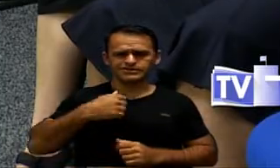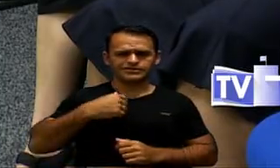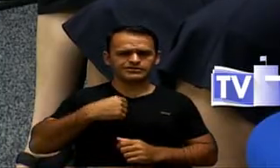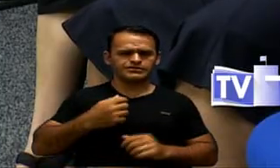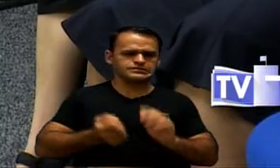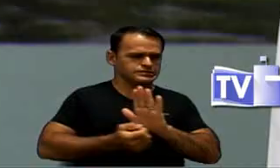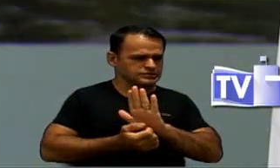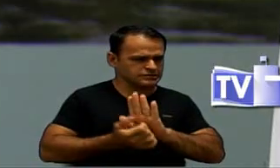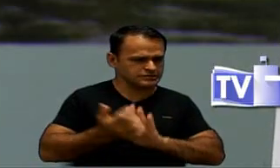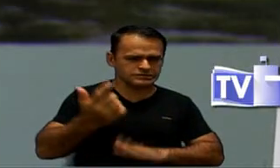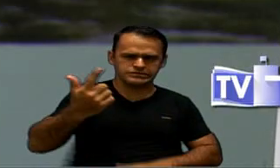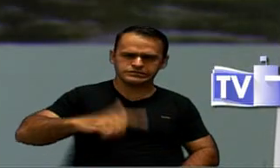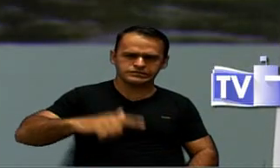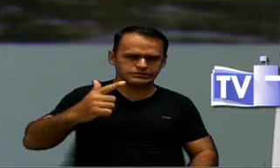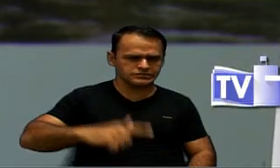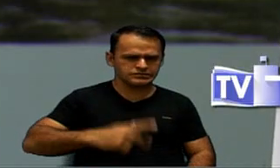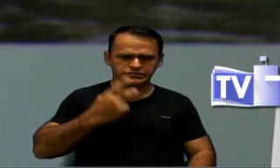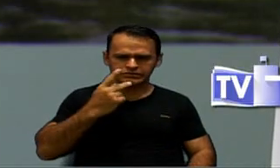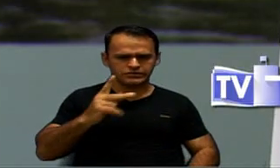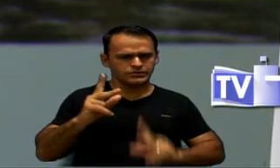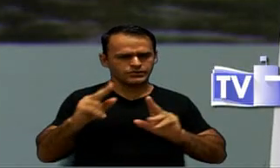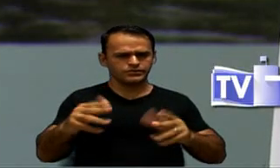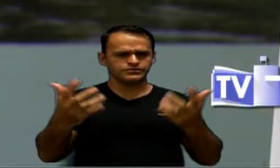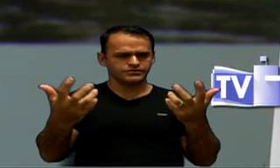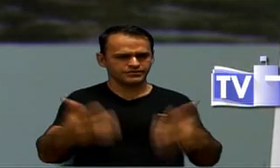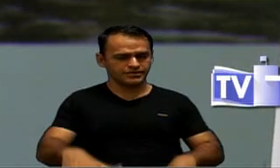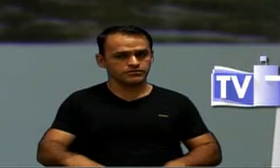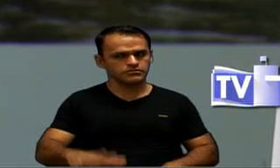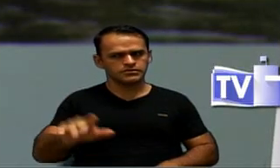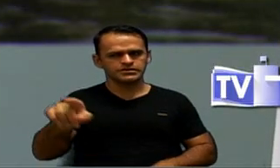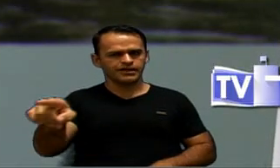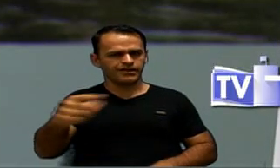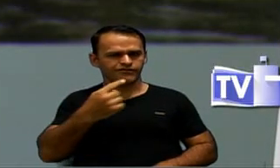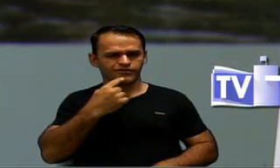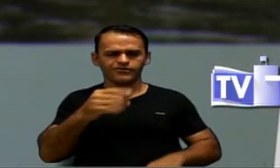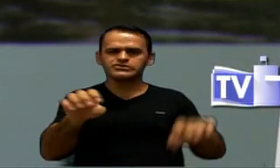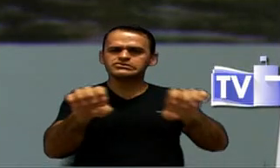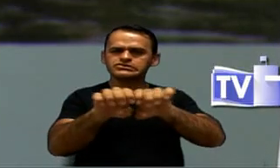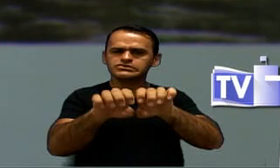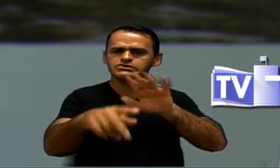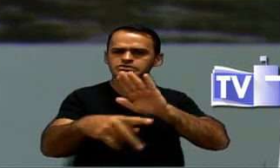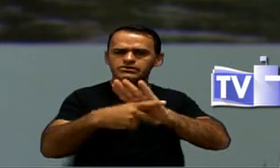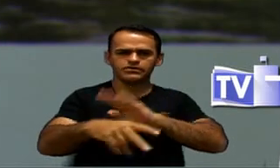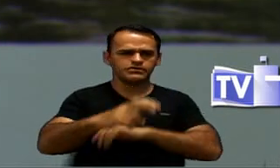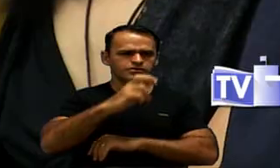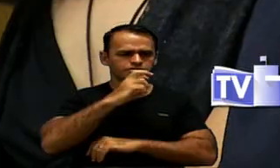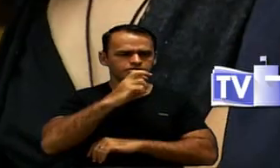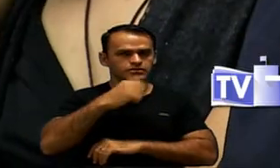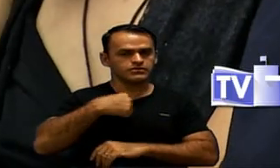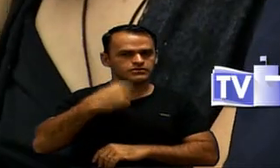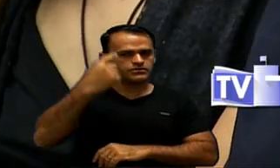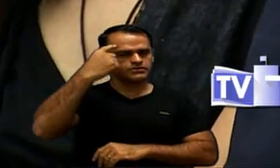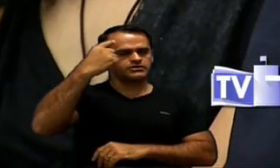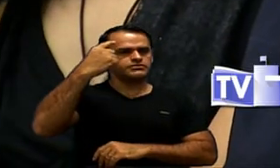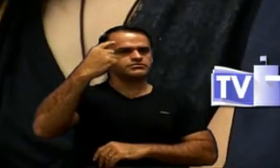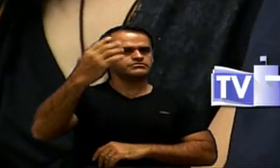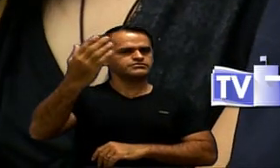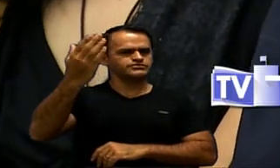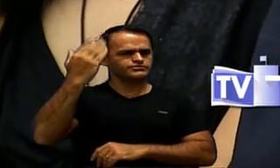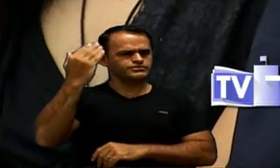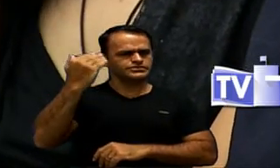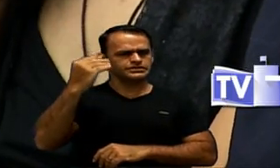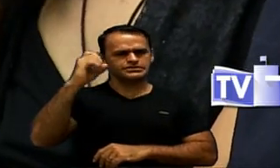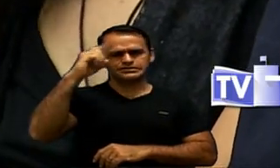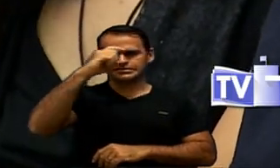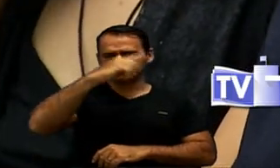falou das estruturas de Sorocaba. E eu me lembro, Manuela até, recordando de como foi difícil